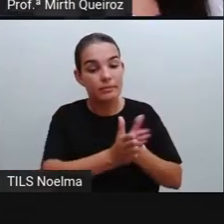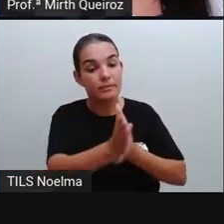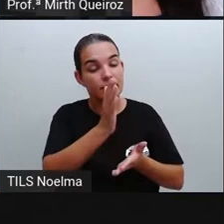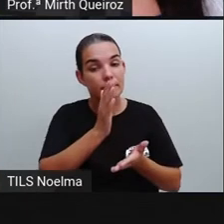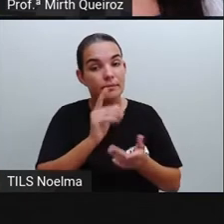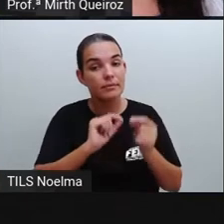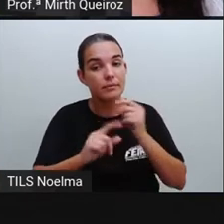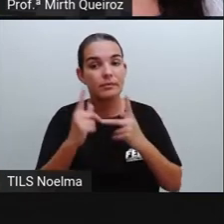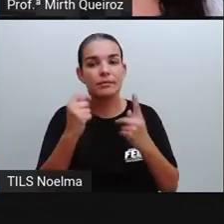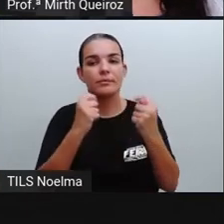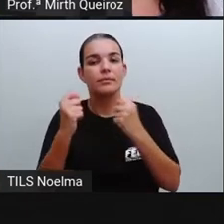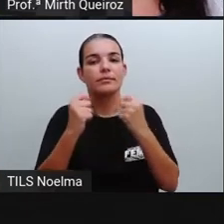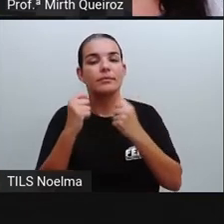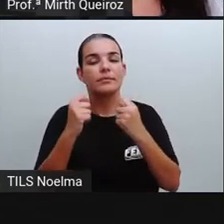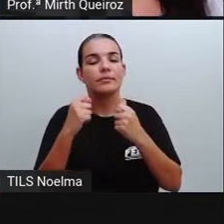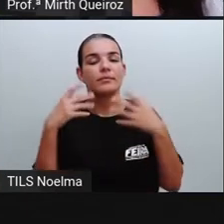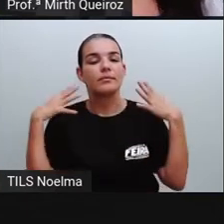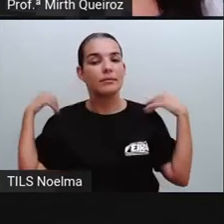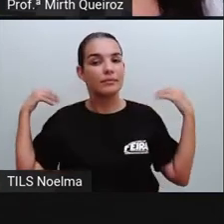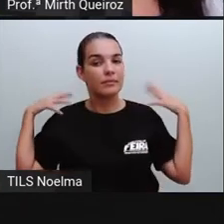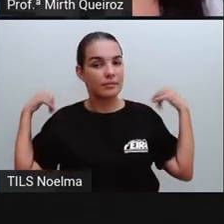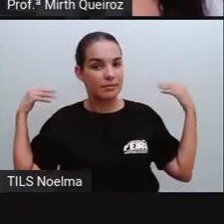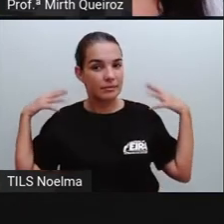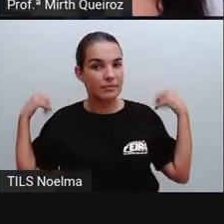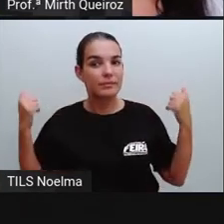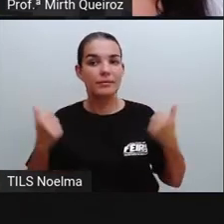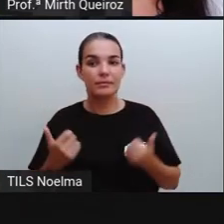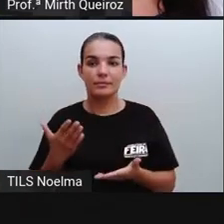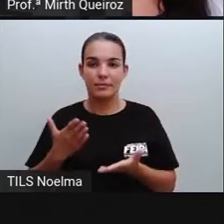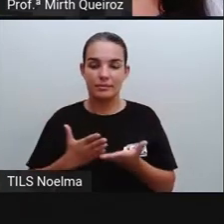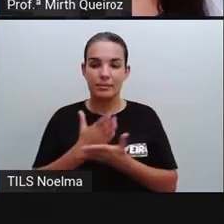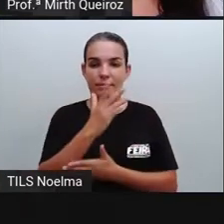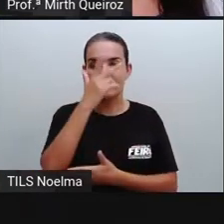o objetivo aí a parte turística, né?